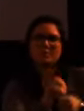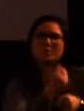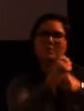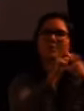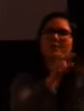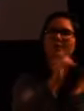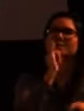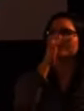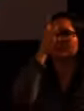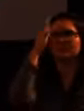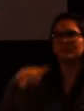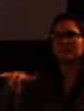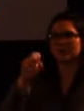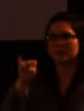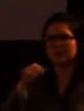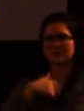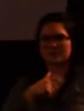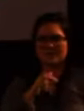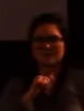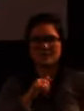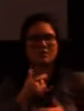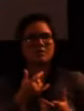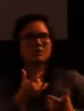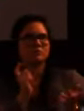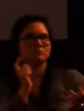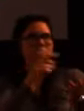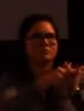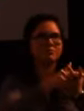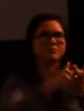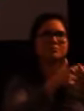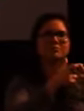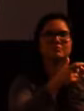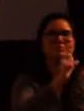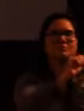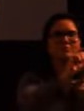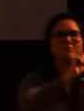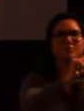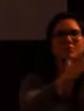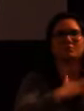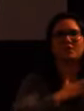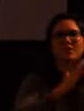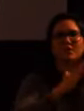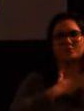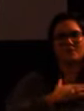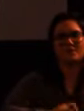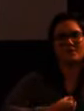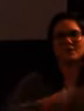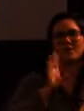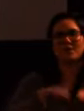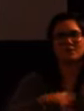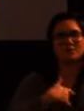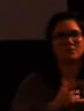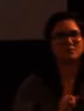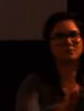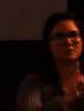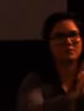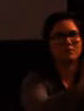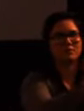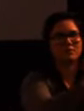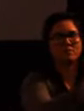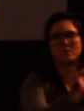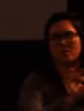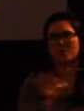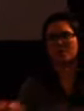As pessoas que vão ocupar os Minha Casa Minha Vida acabam ficando confinadas ali, locais muito restritos à oferta de serviços e